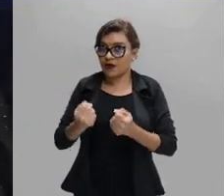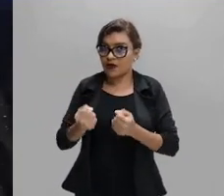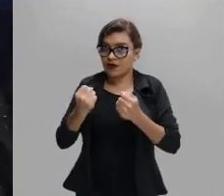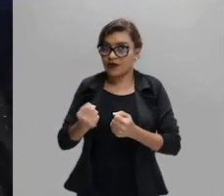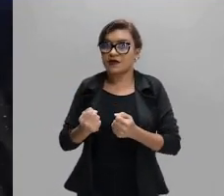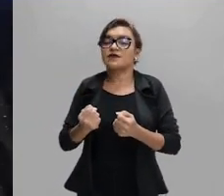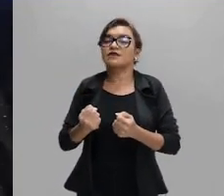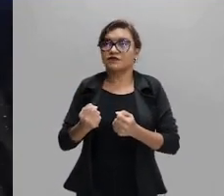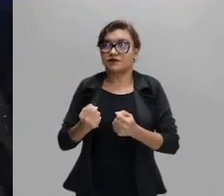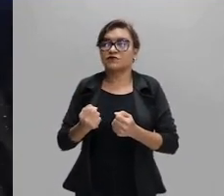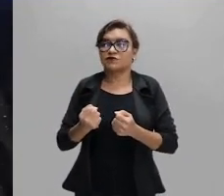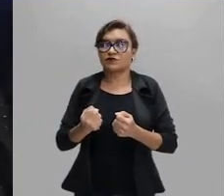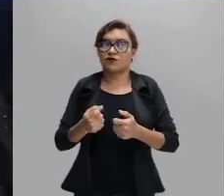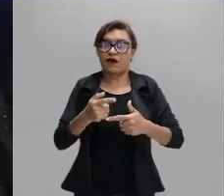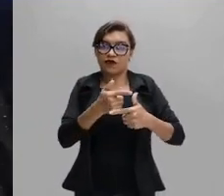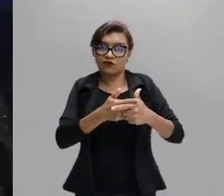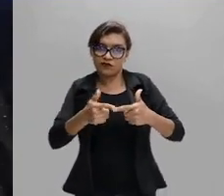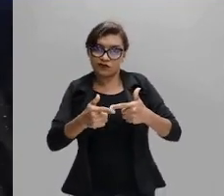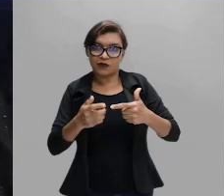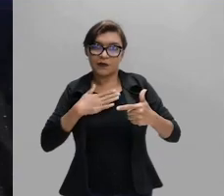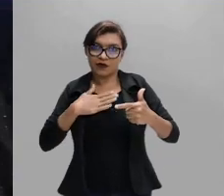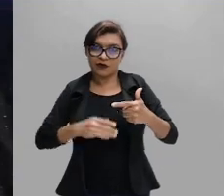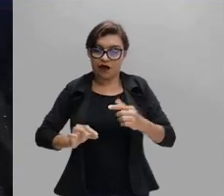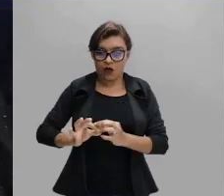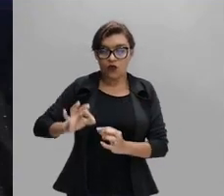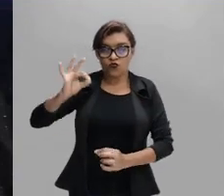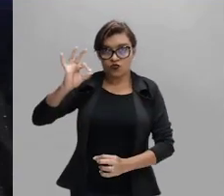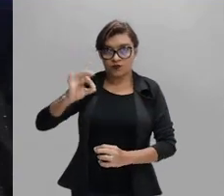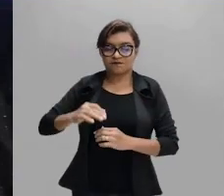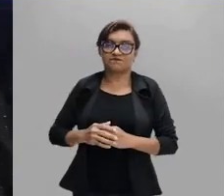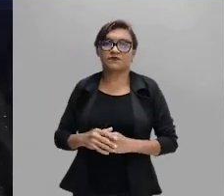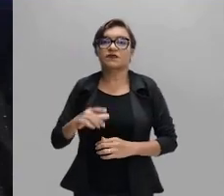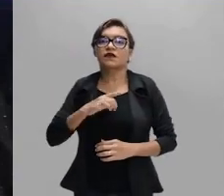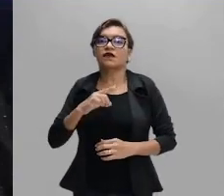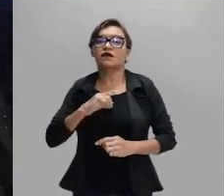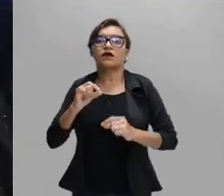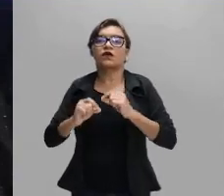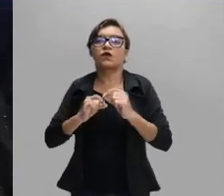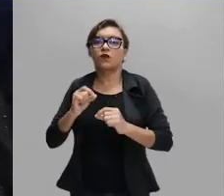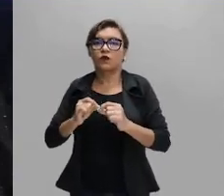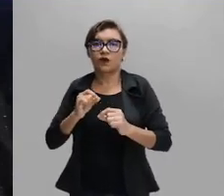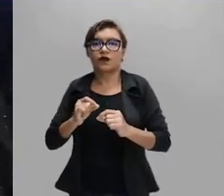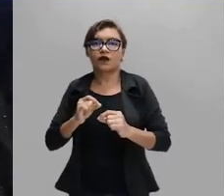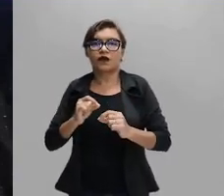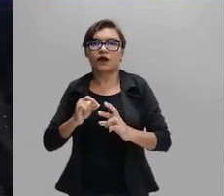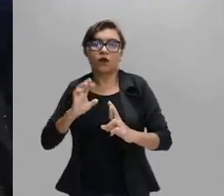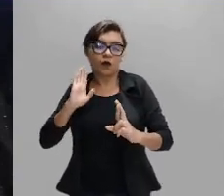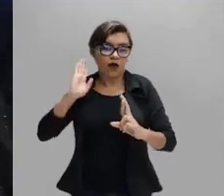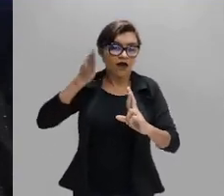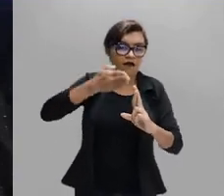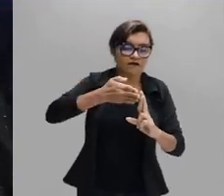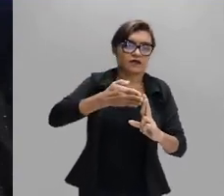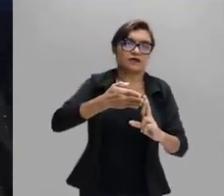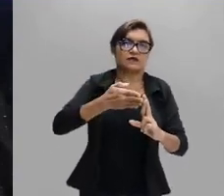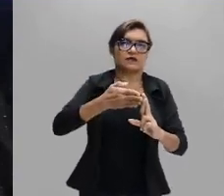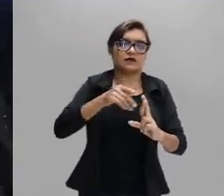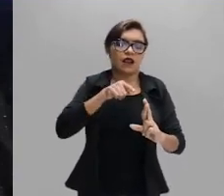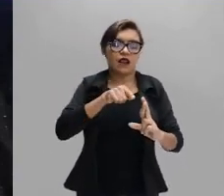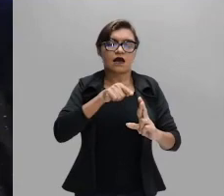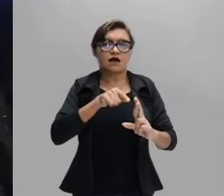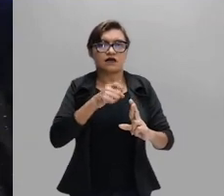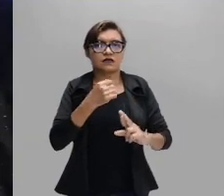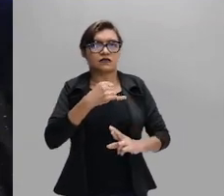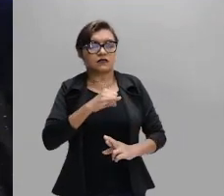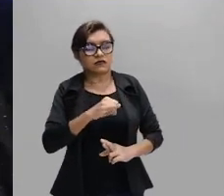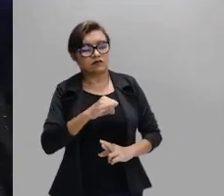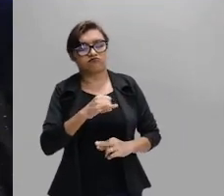esse resultado dessa altura. Vai me dar um valor. Daí existe um quadro de referência que vai me dizer se eu estou abaixo